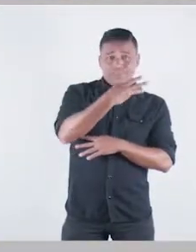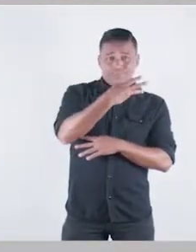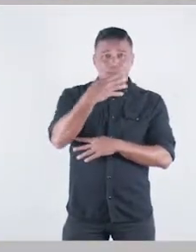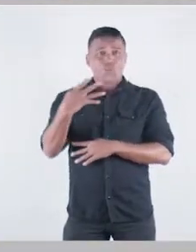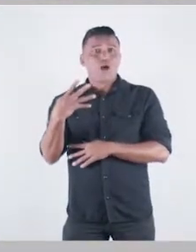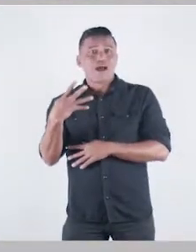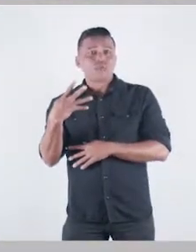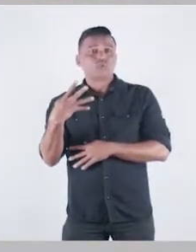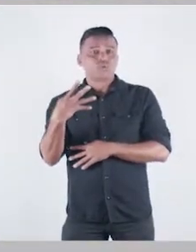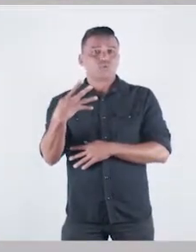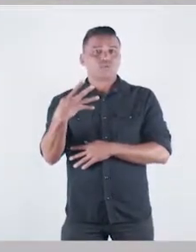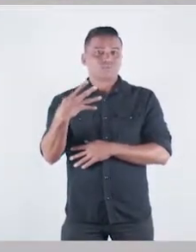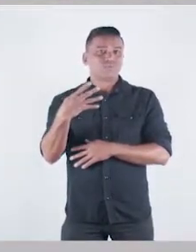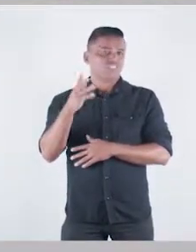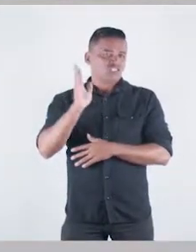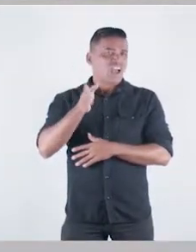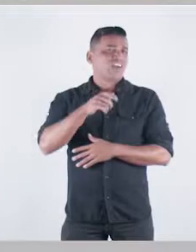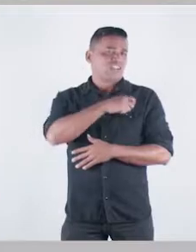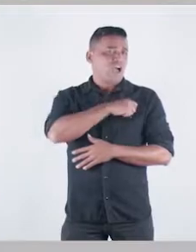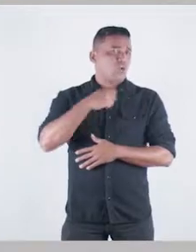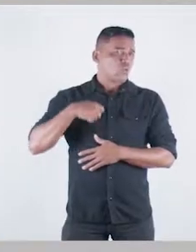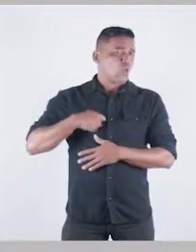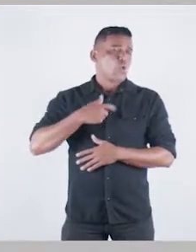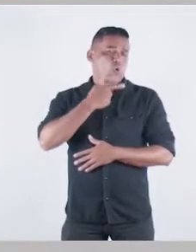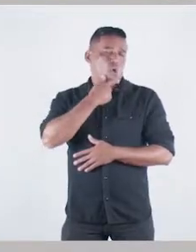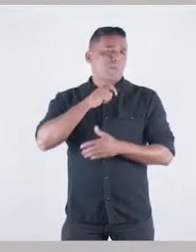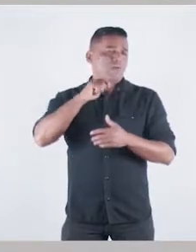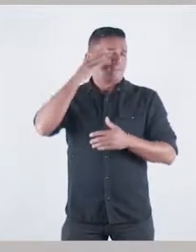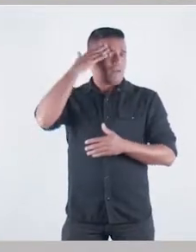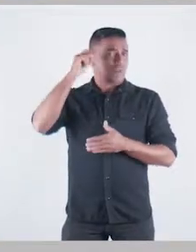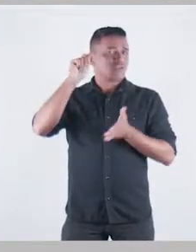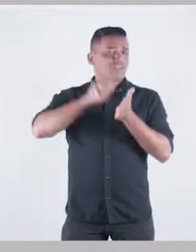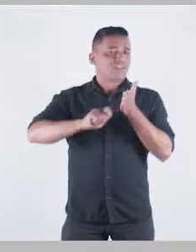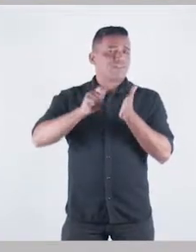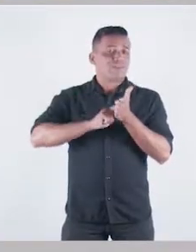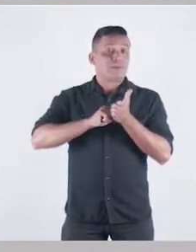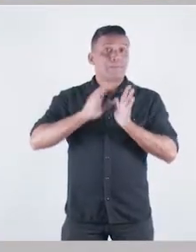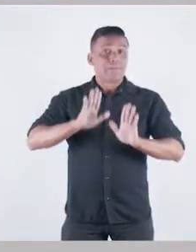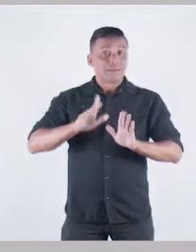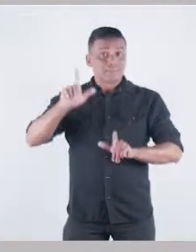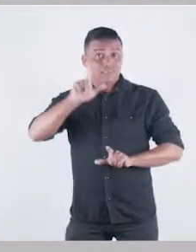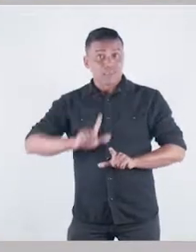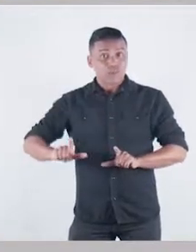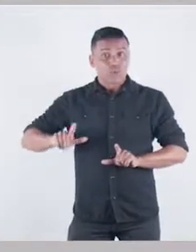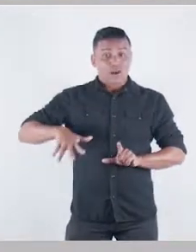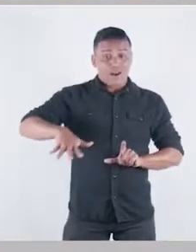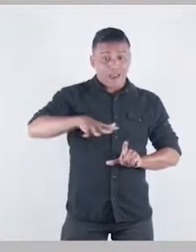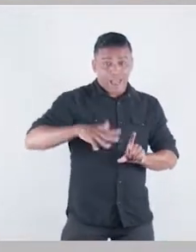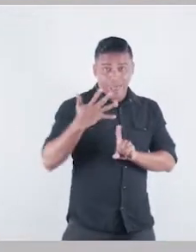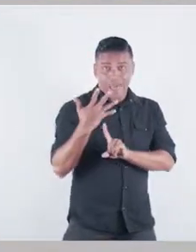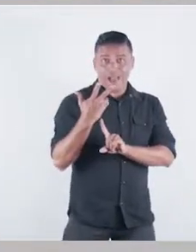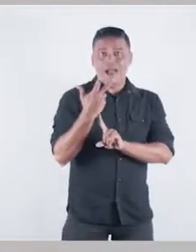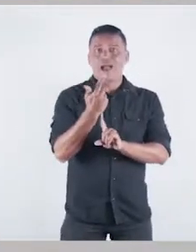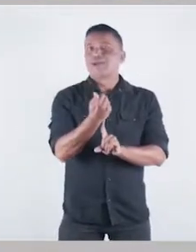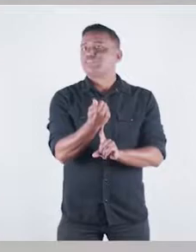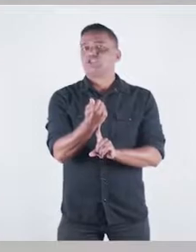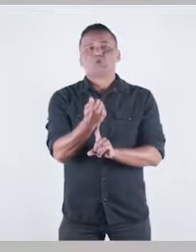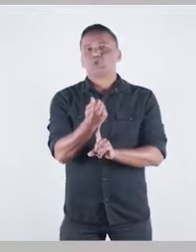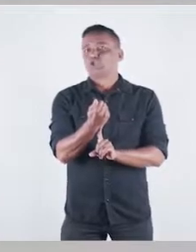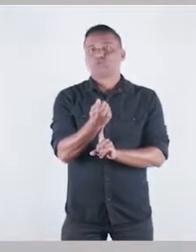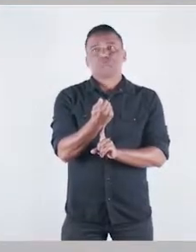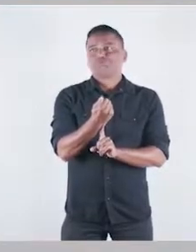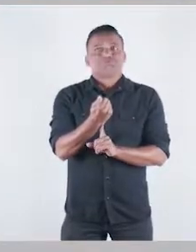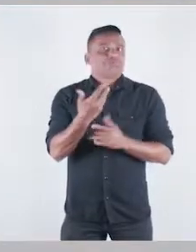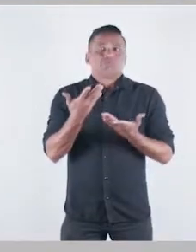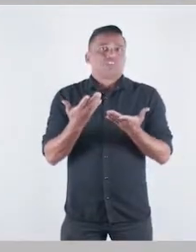com Henrique Dias já se escrevia, mas a literatura enquanto arte, nós nunca tivemos uma geração de